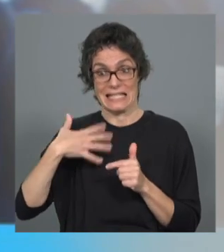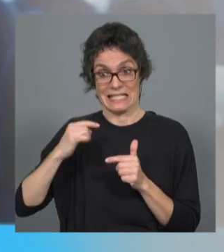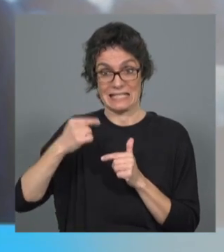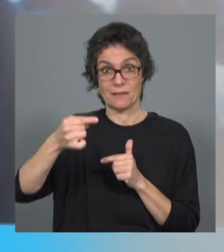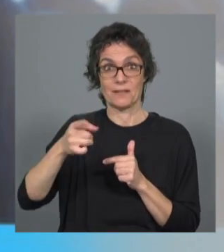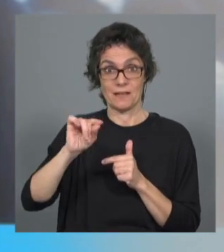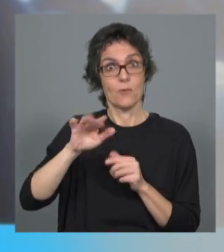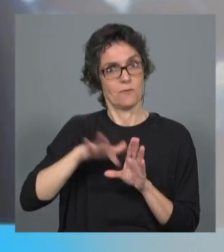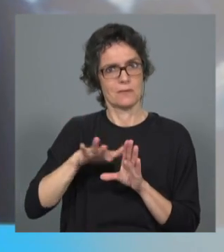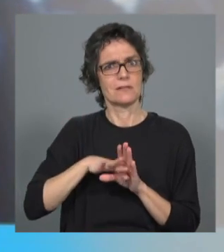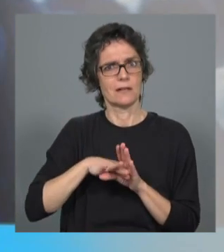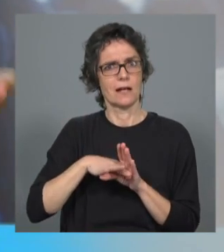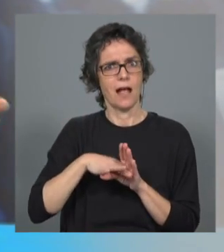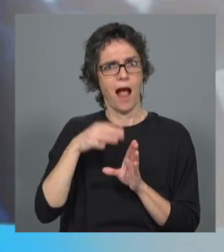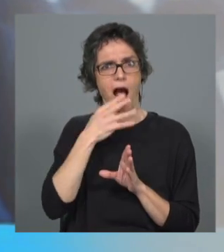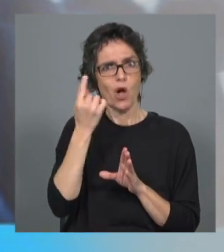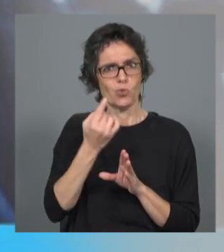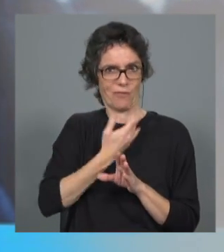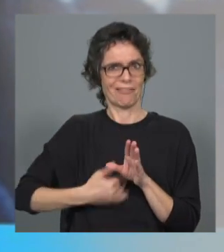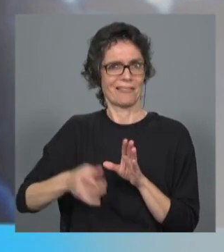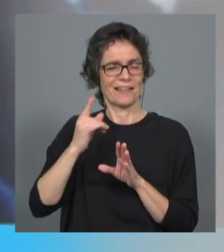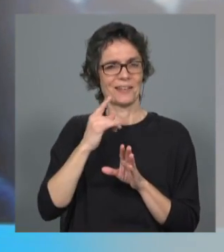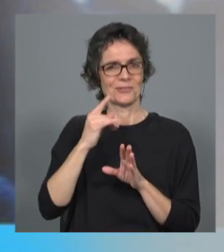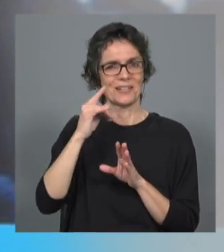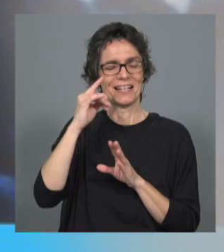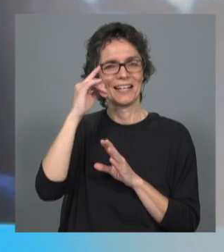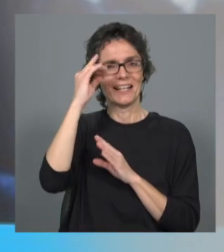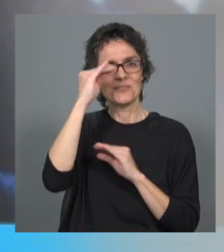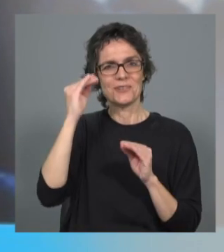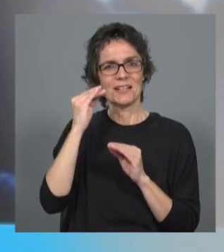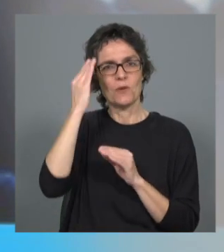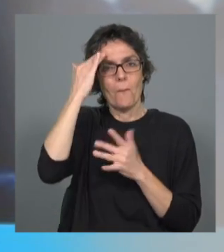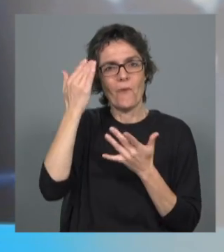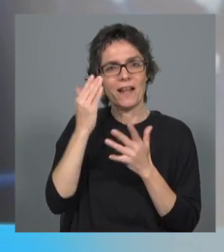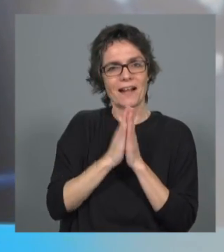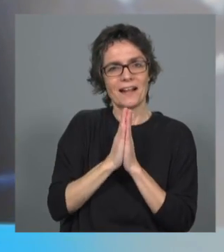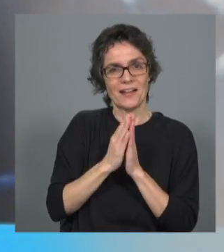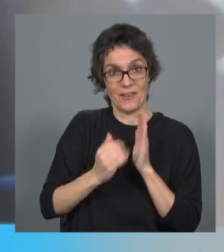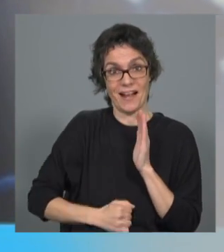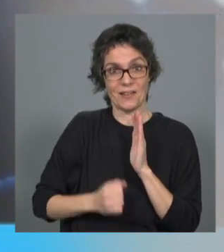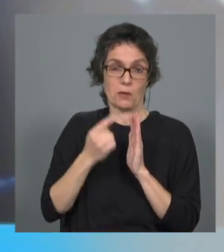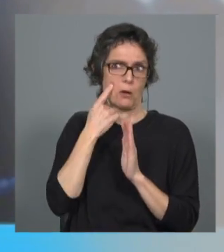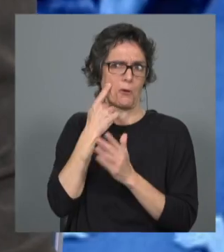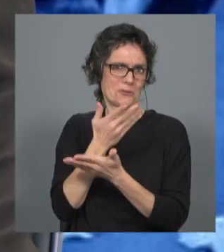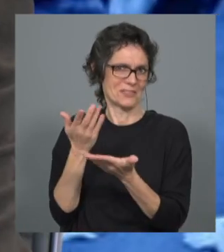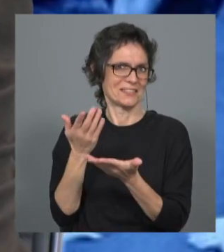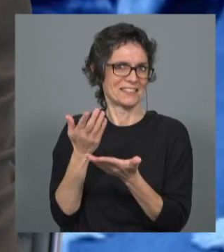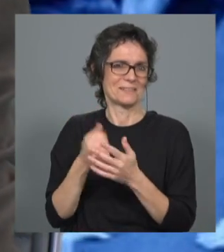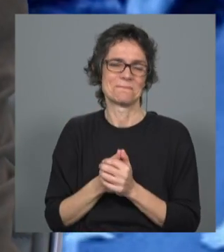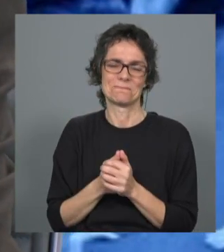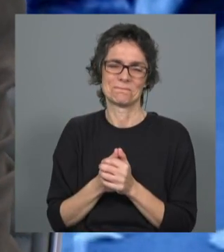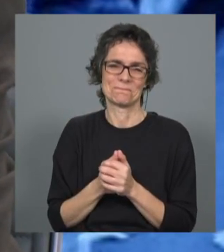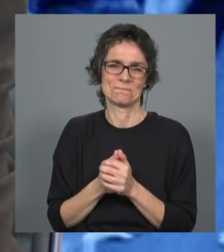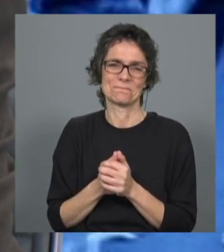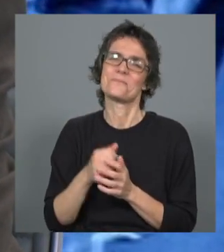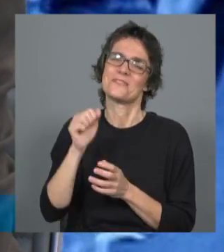também de um aluno, de um ex-aluno de Educação Moral e Religiosa Católica, particularmente conhecido, não é? É verdade, nós